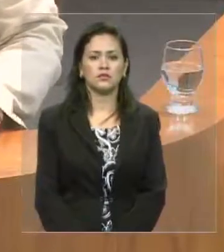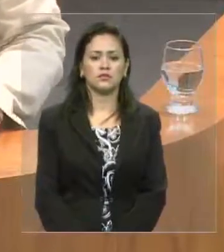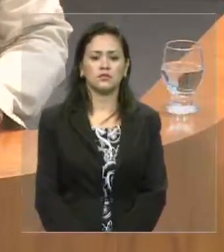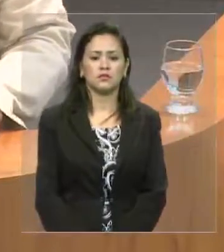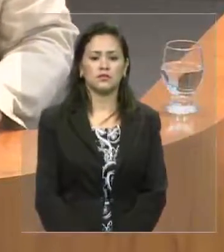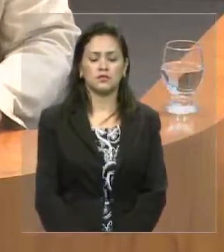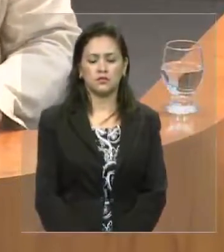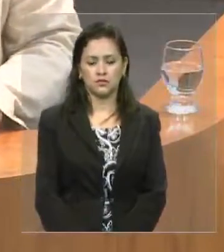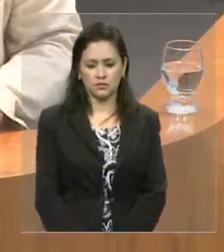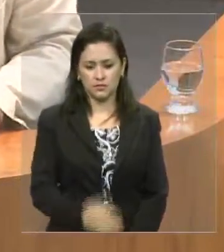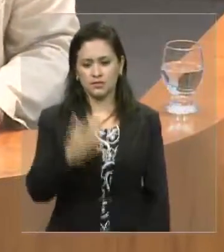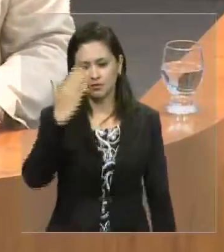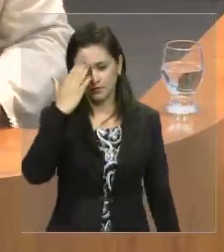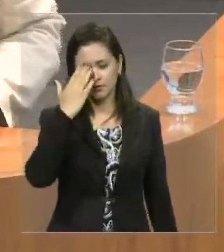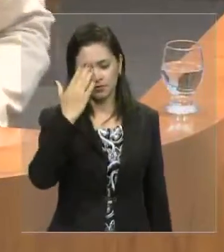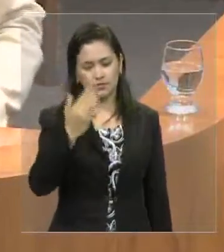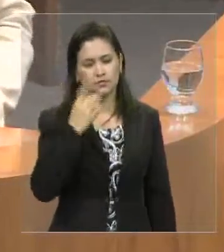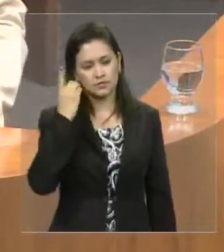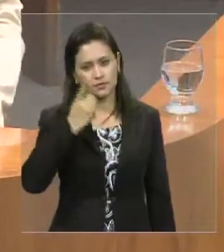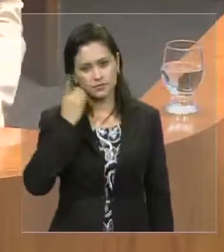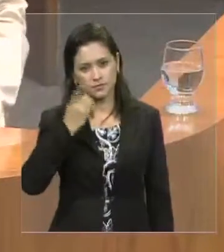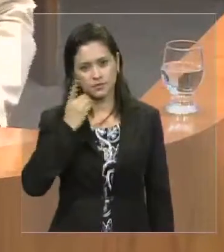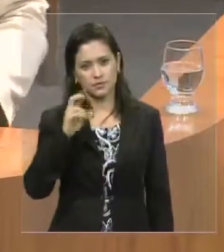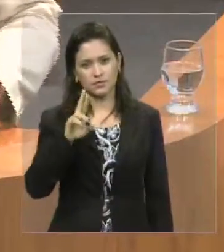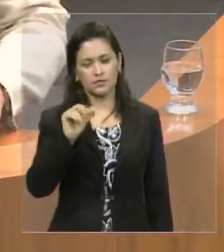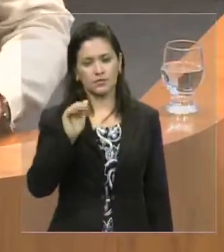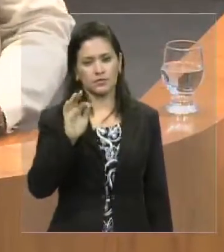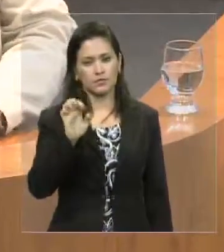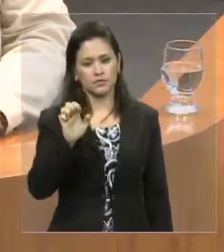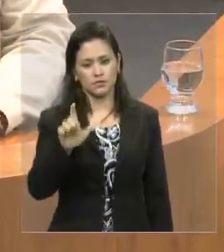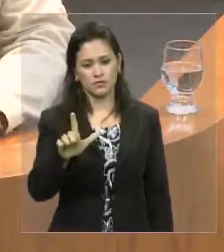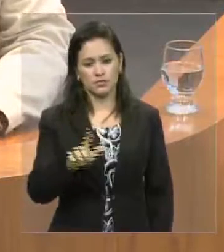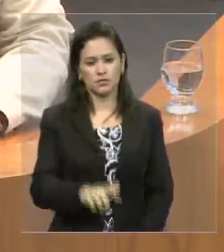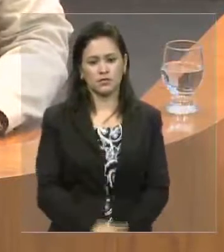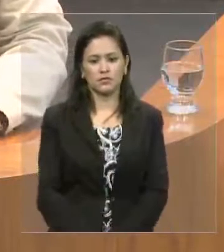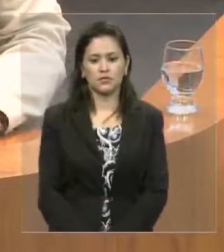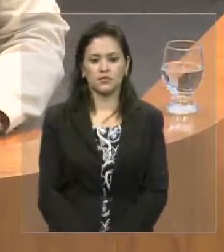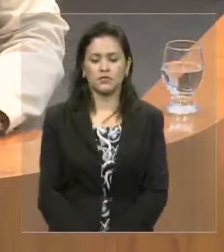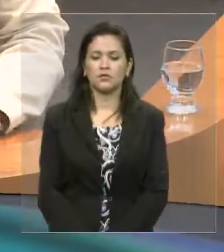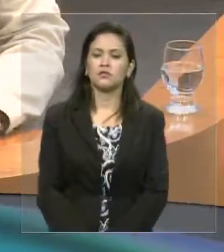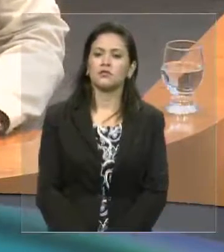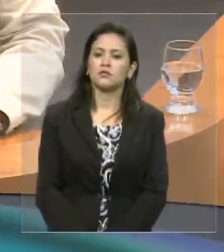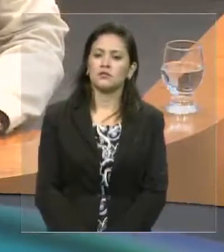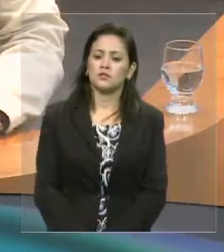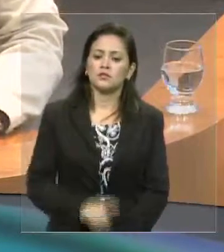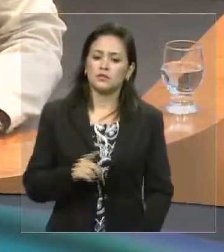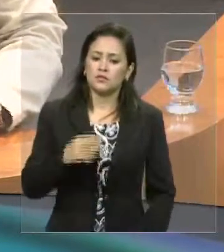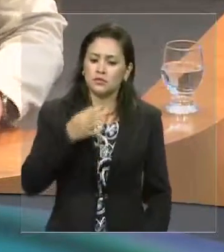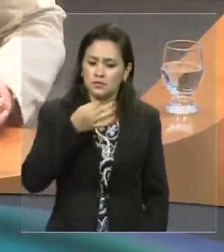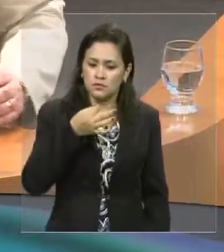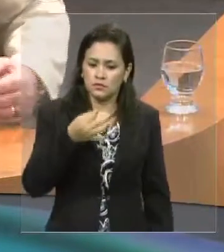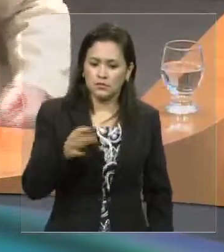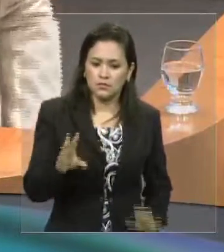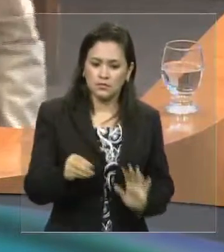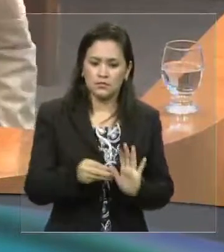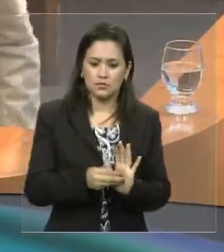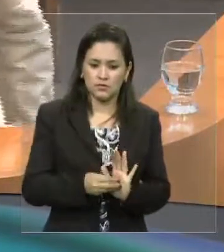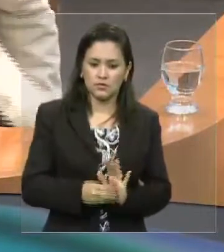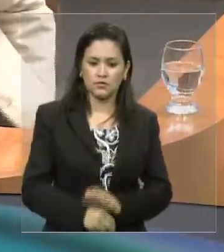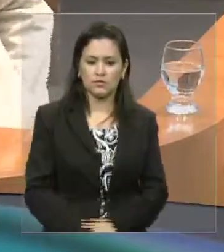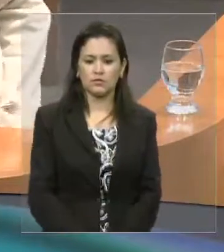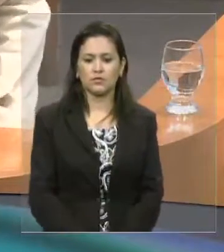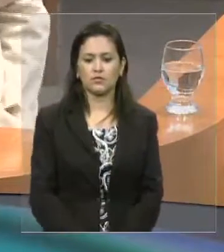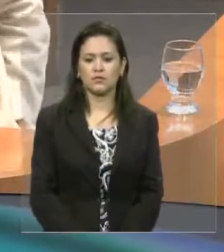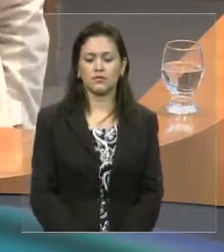Muito obrigado, nobre deputado Rafael Leitor, pela sua participação no nosso pronunciamento. Vou